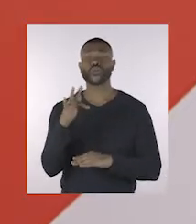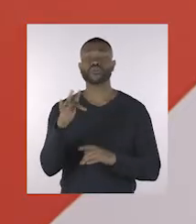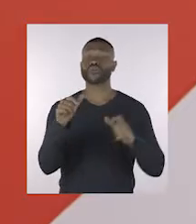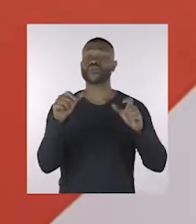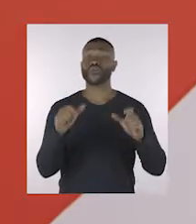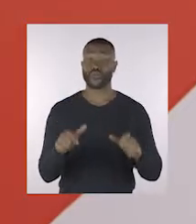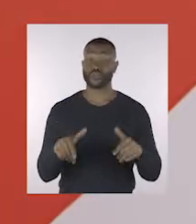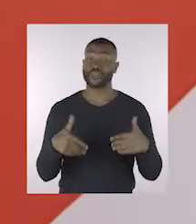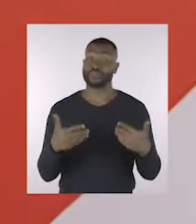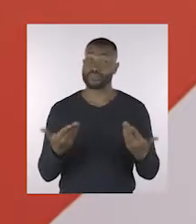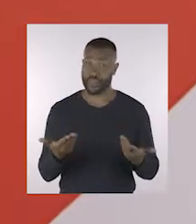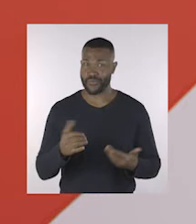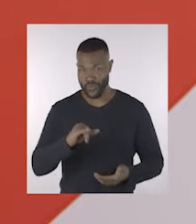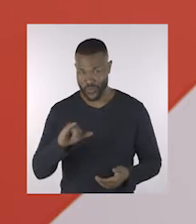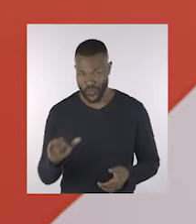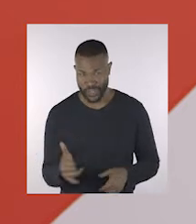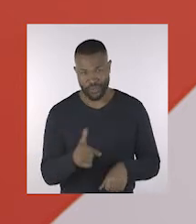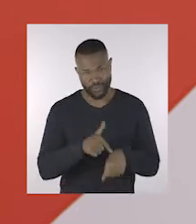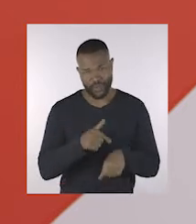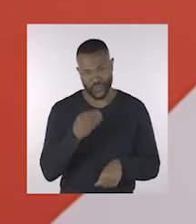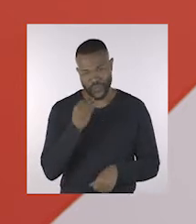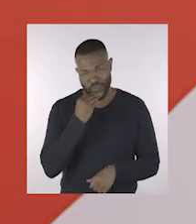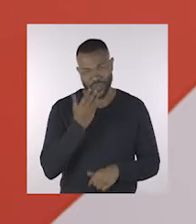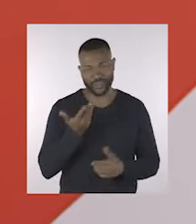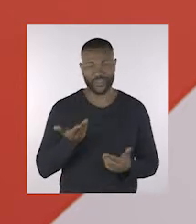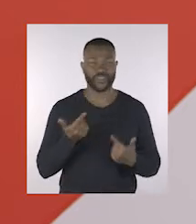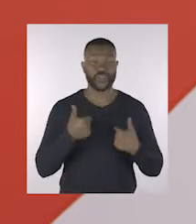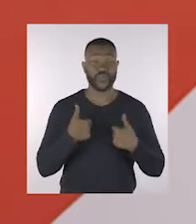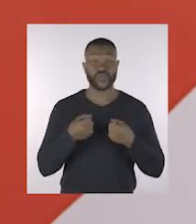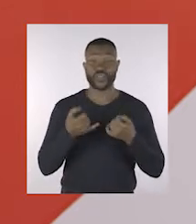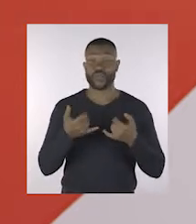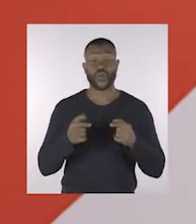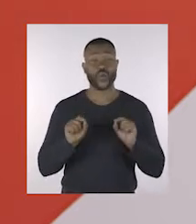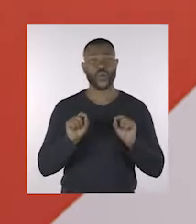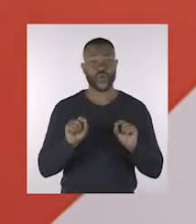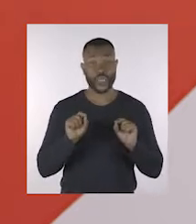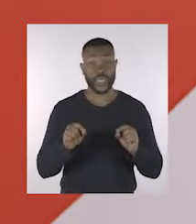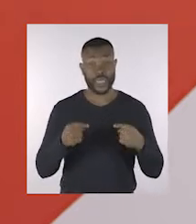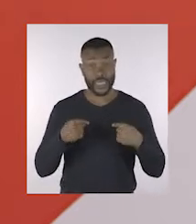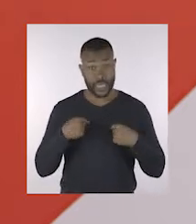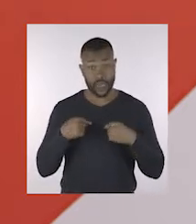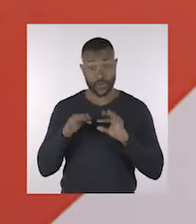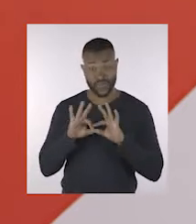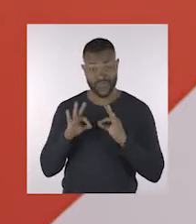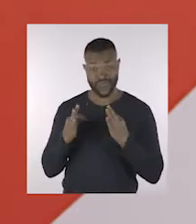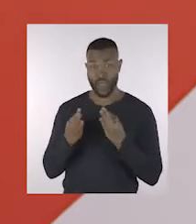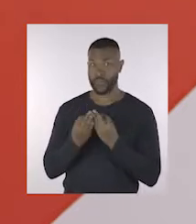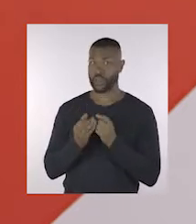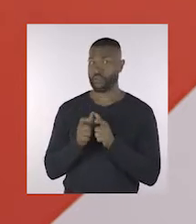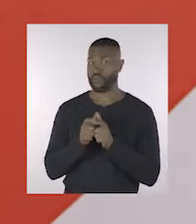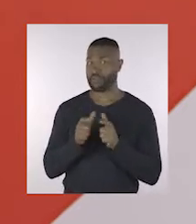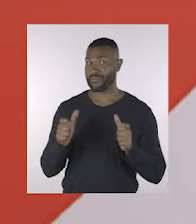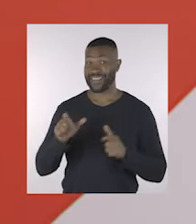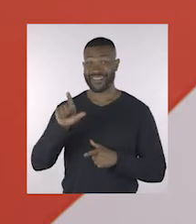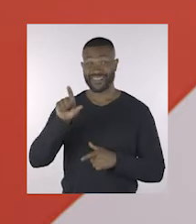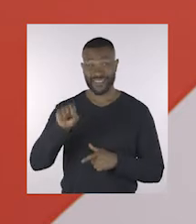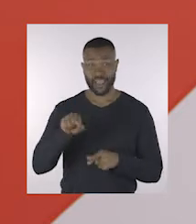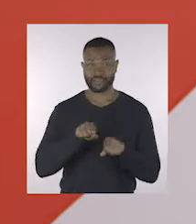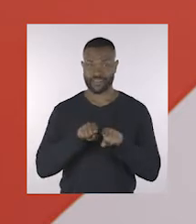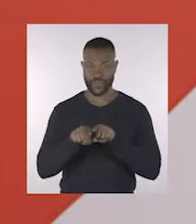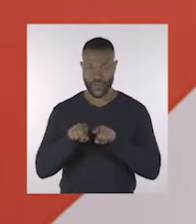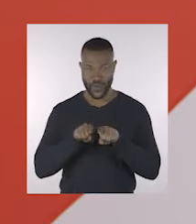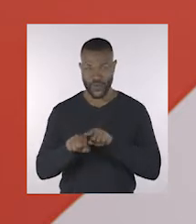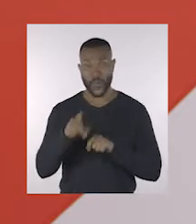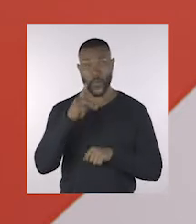onde eu vou então eu queria aproveitar essa oportunidade para dizer que eu sou do mar família grande 10